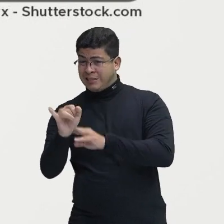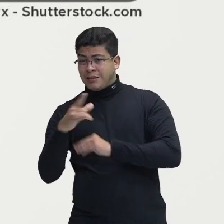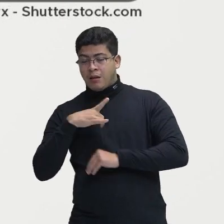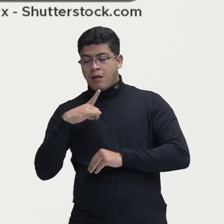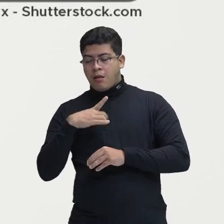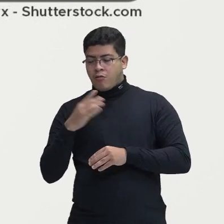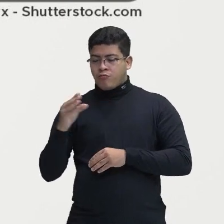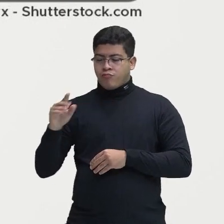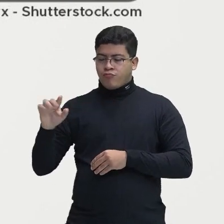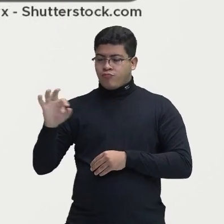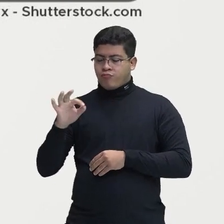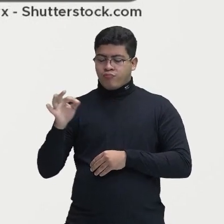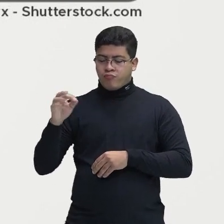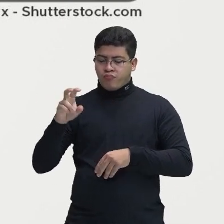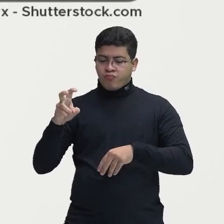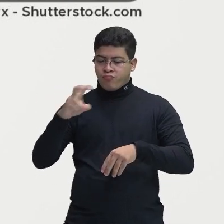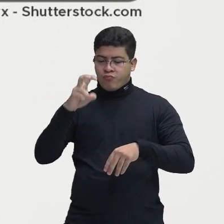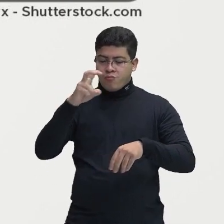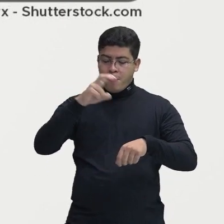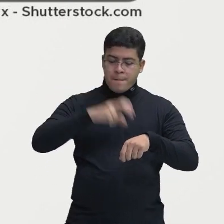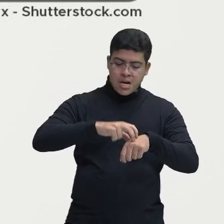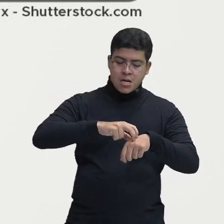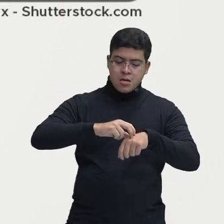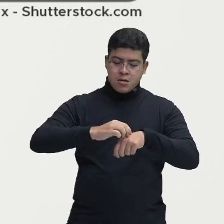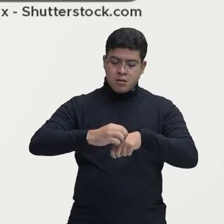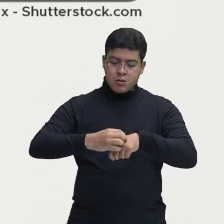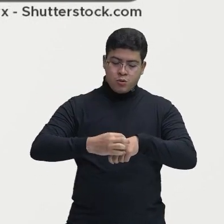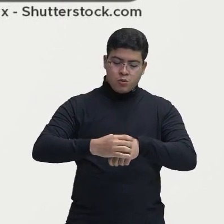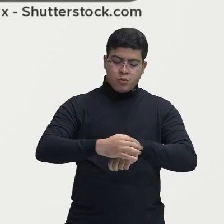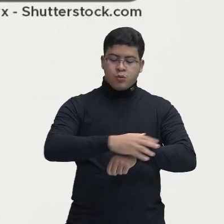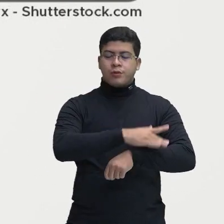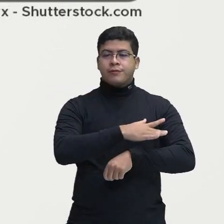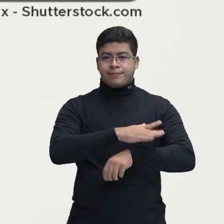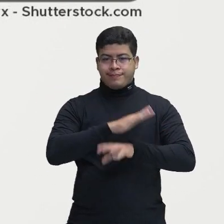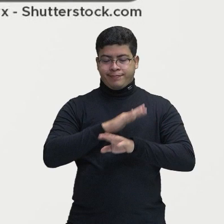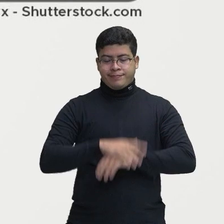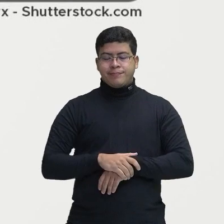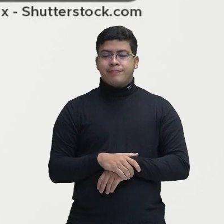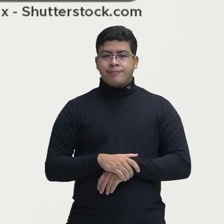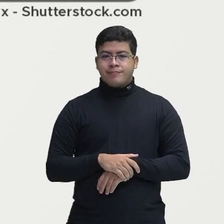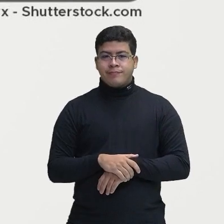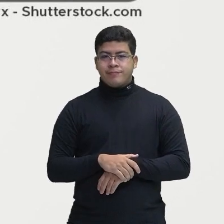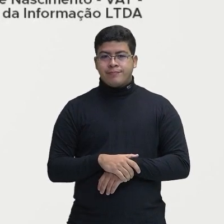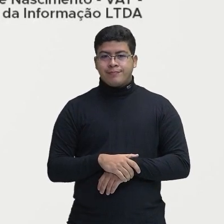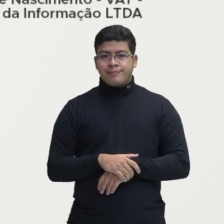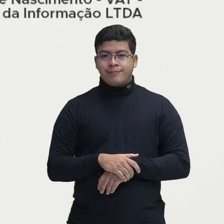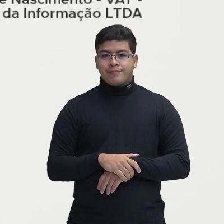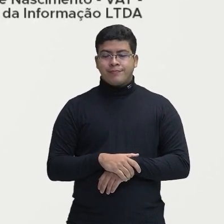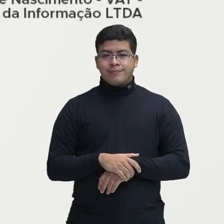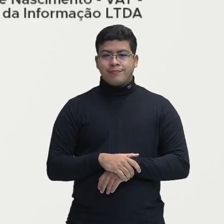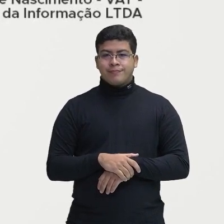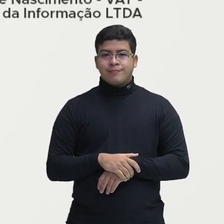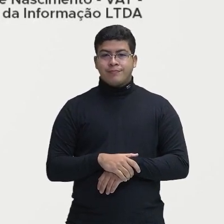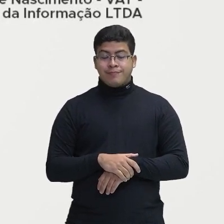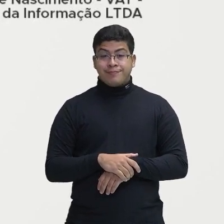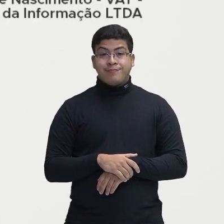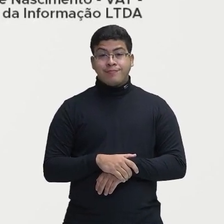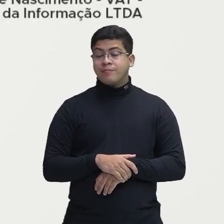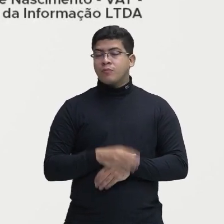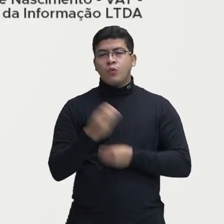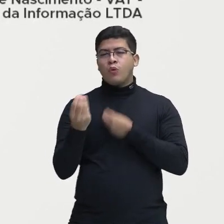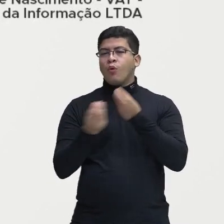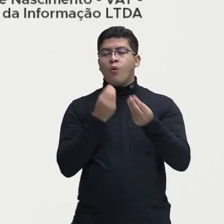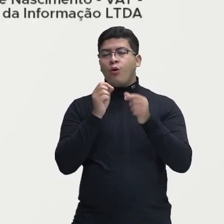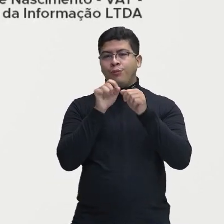esse protozoário. E vamos relembrar como é que se dá a transmissão. A transmissão da doença